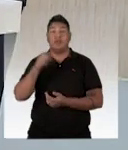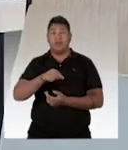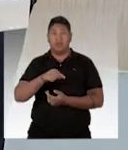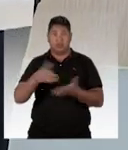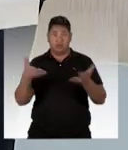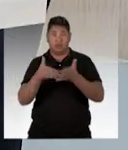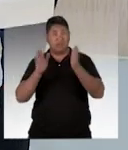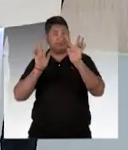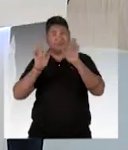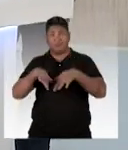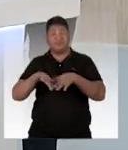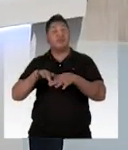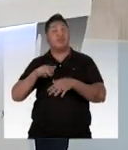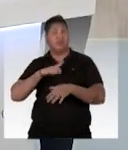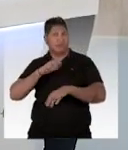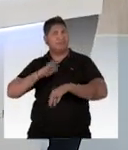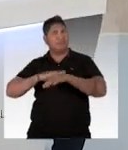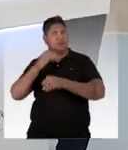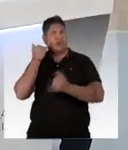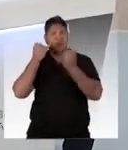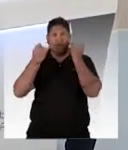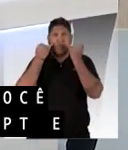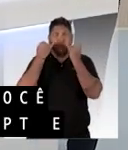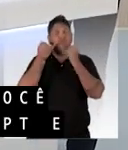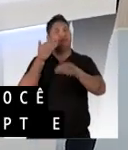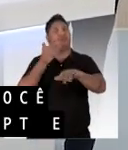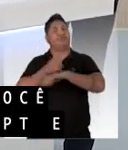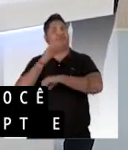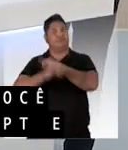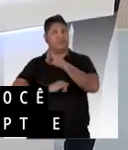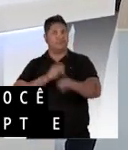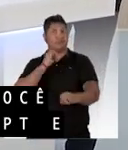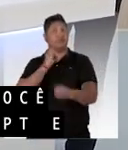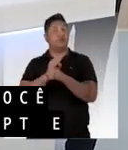Esta edição fica por aqui. Outras informações você encontra no